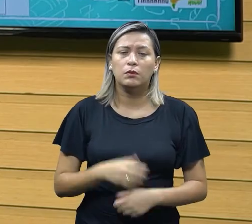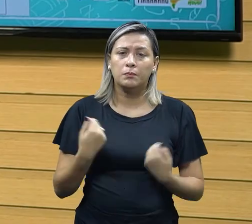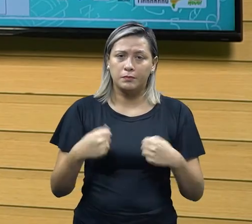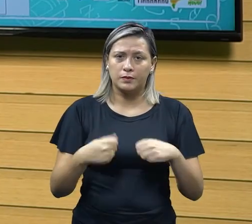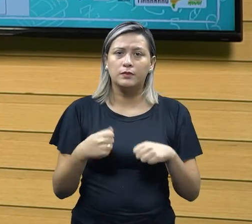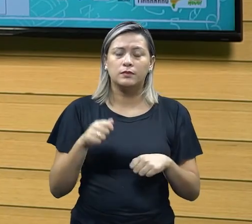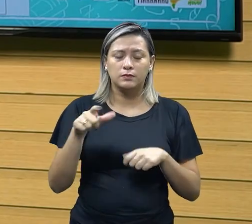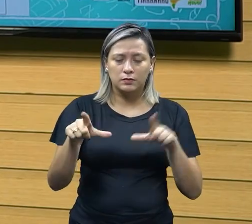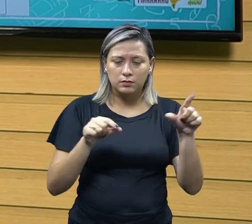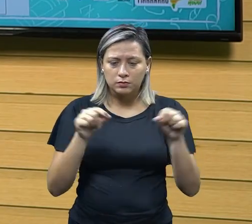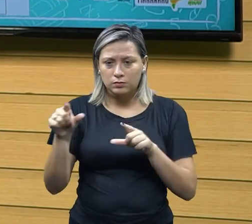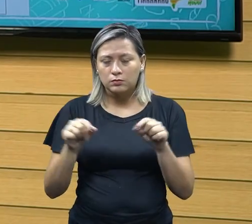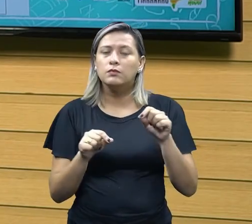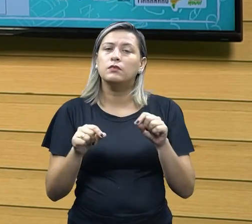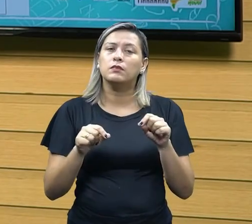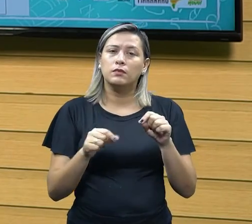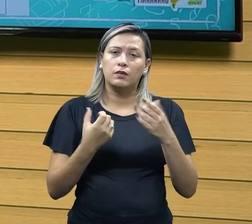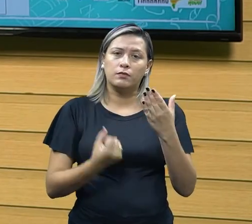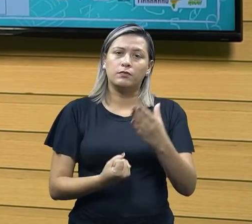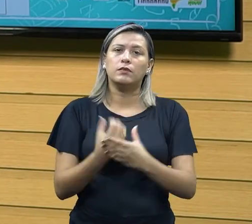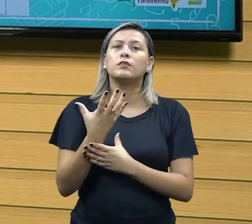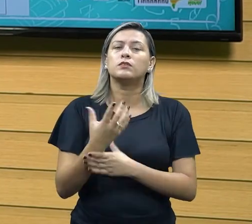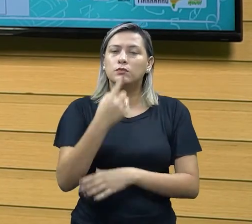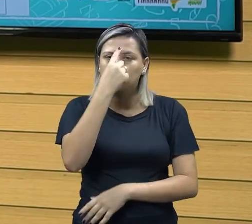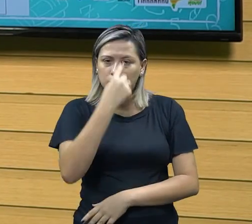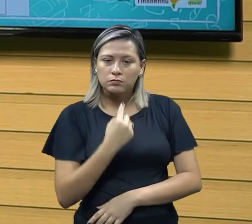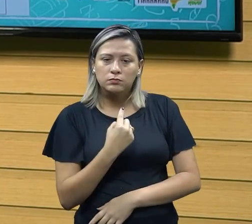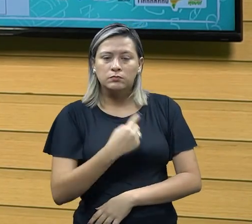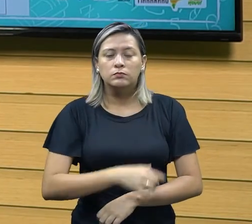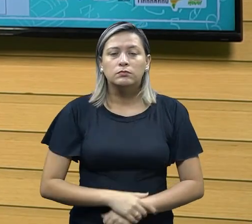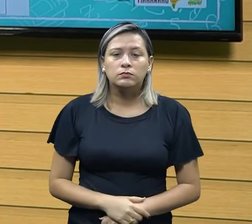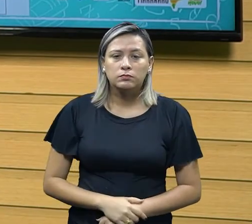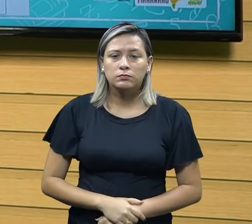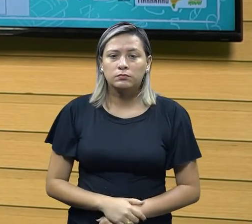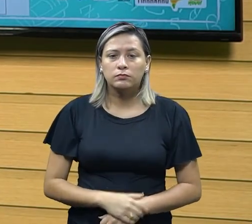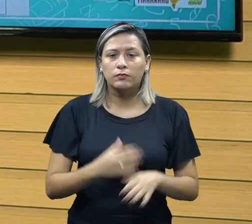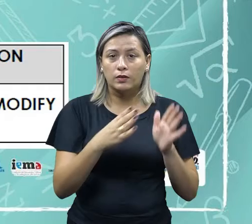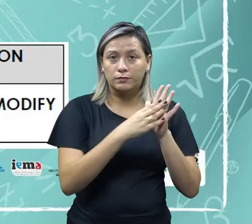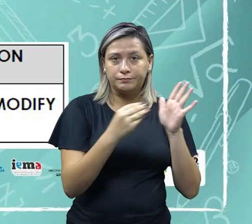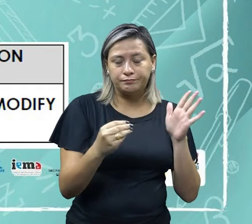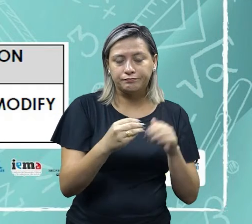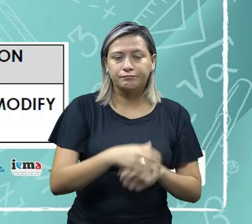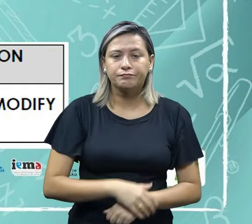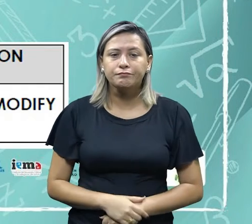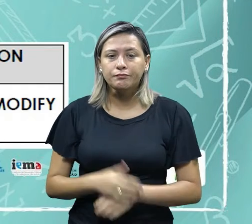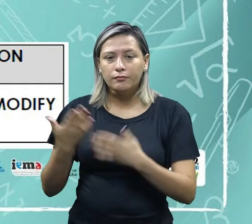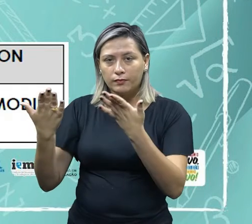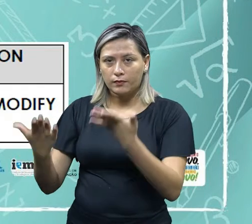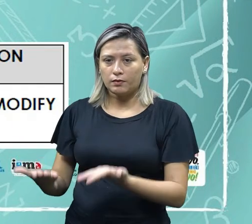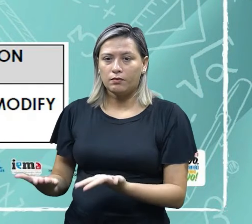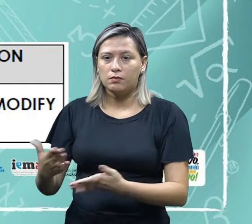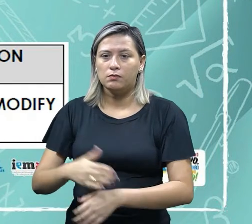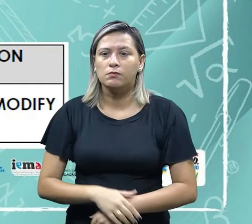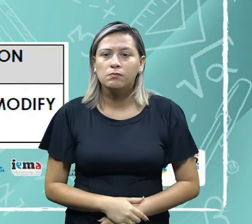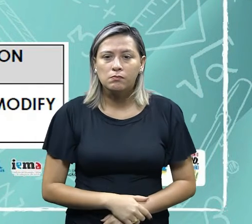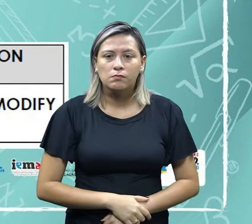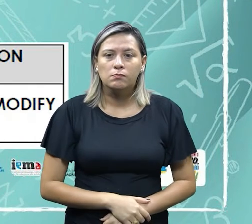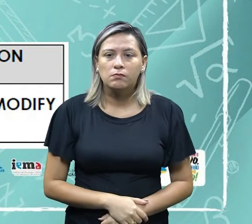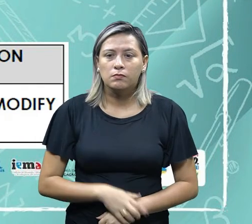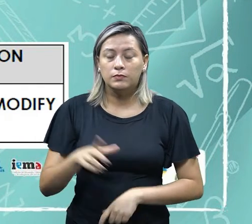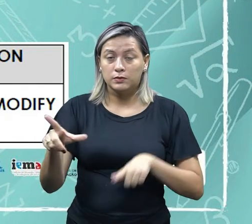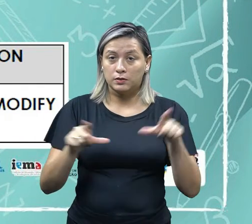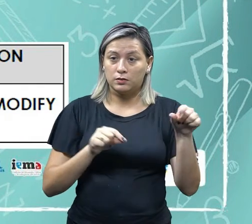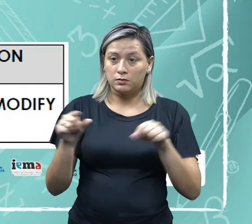vertical ou os dois pontos na horizontal e aí vai formar a imagem espelhada do desenho. Comando de edição